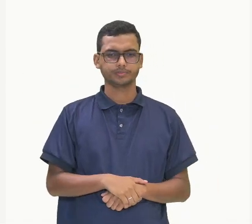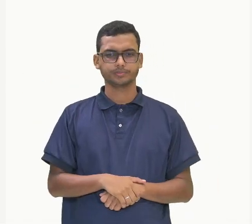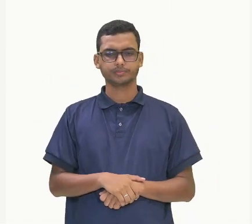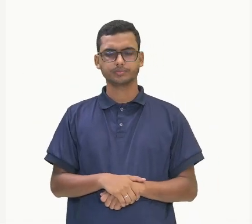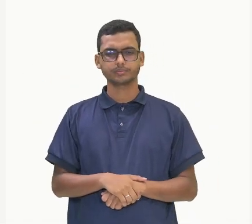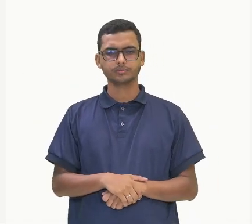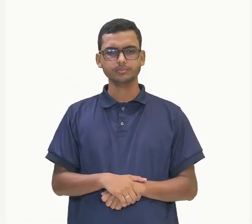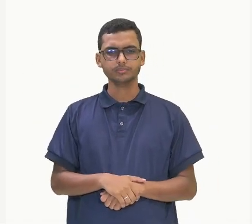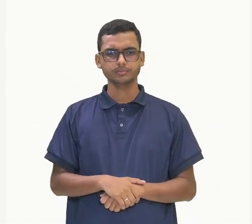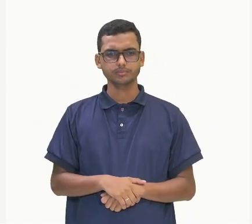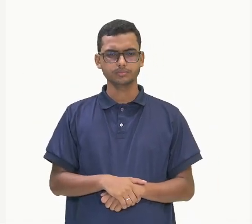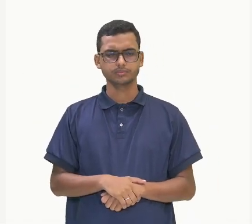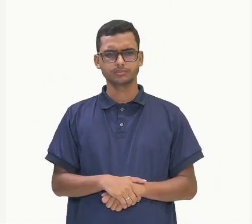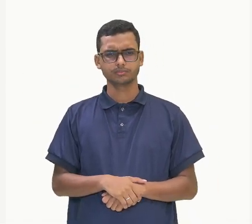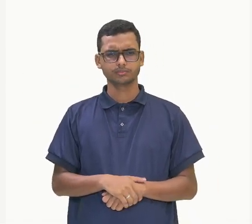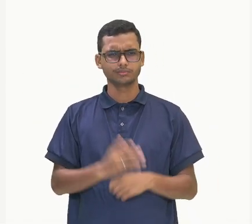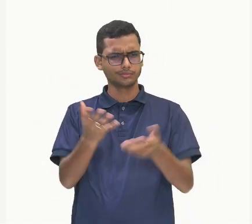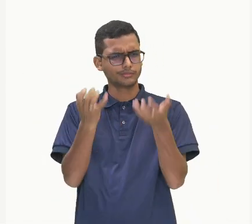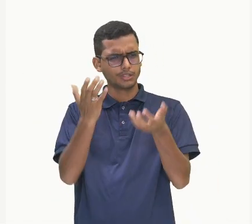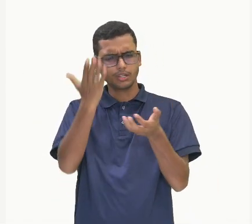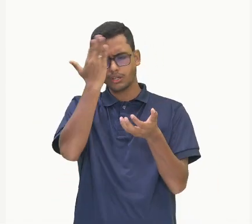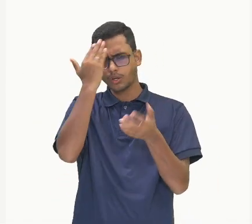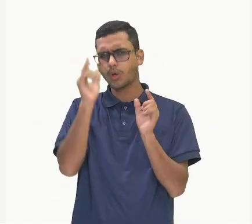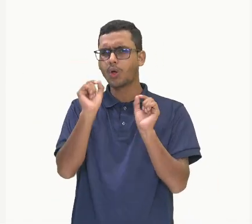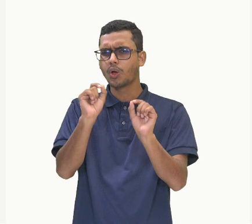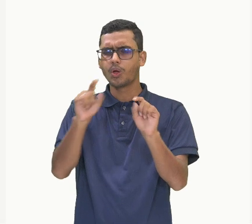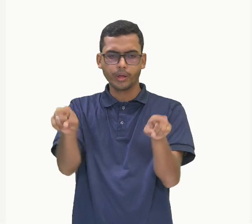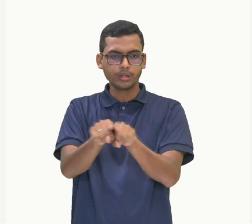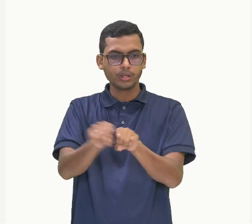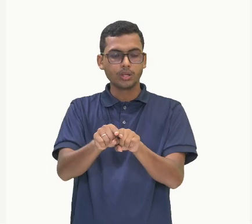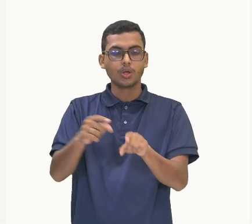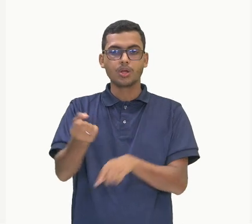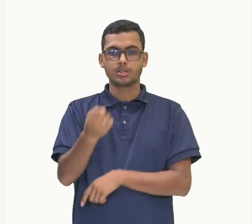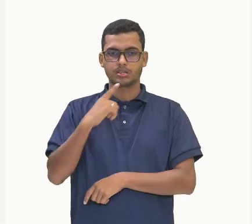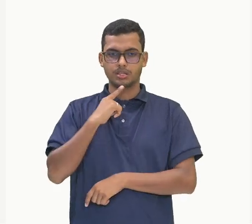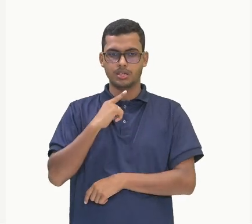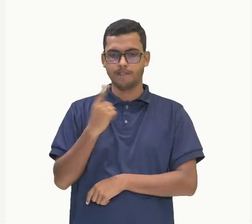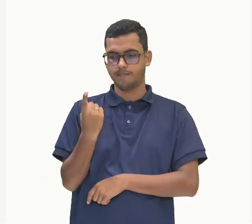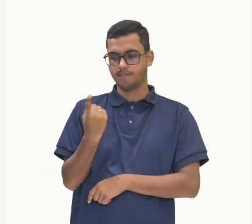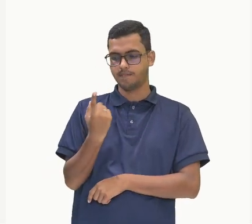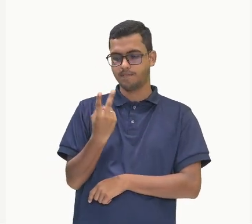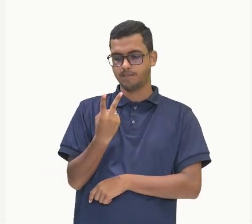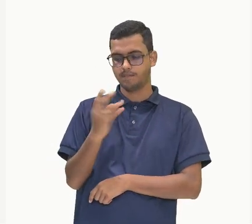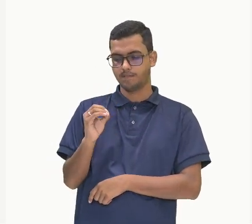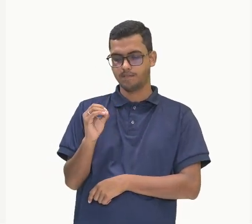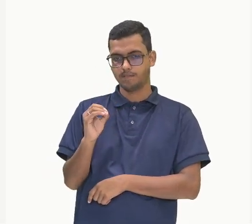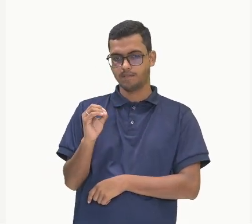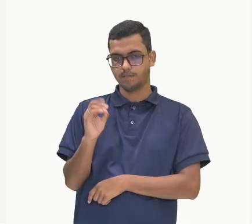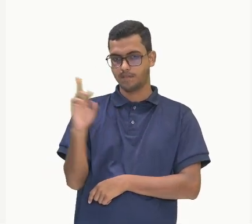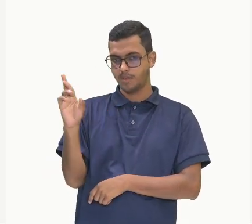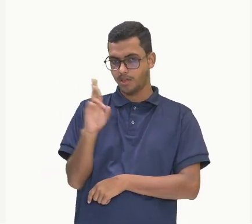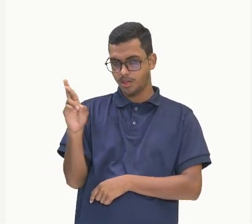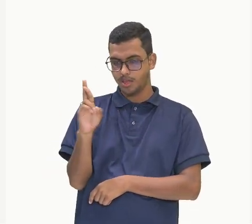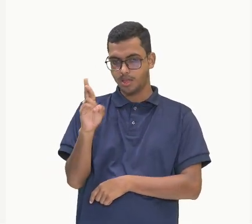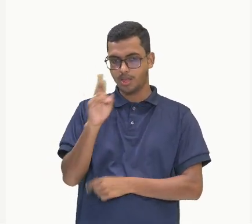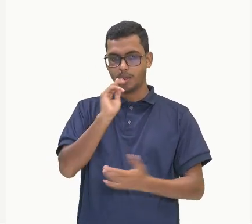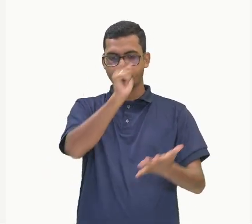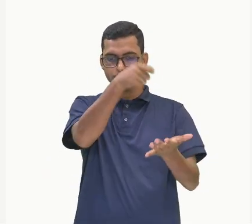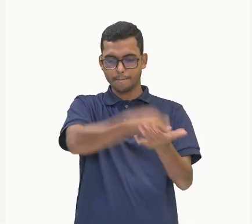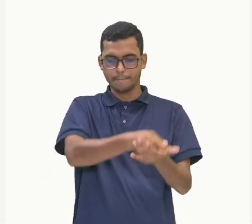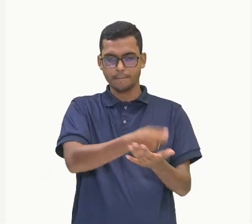saber quanto ela ainda vai ter após a compra. Só que eu tenho que lembrar o seguinte, que Mirela tinha R$ 20.